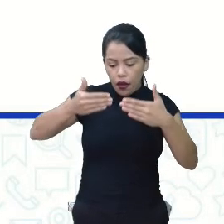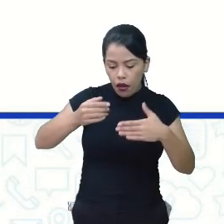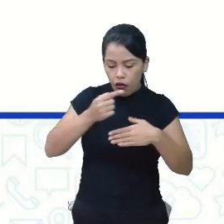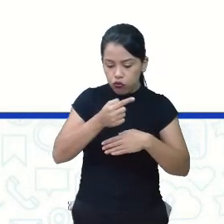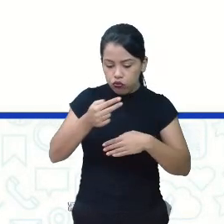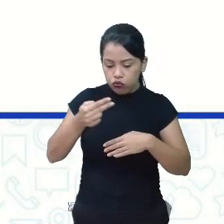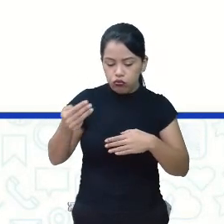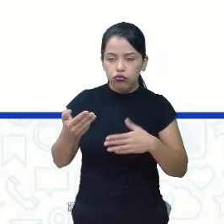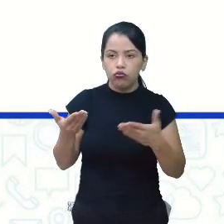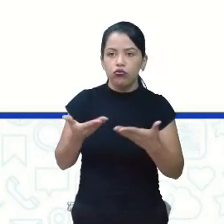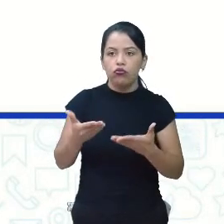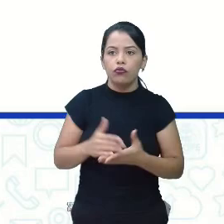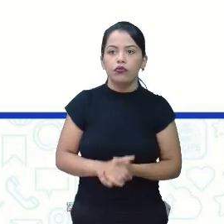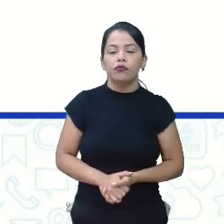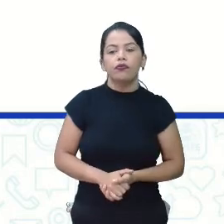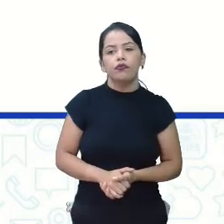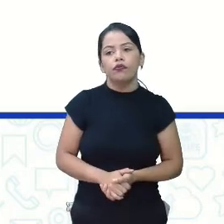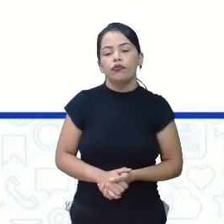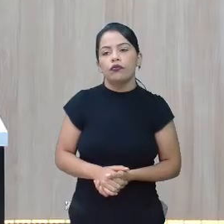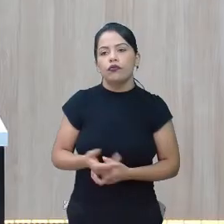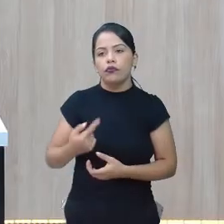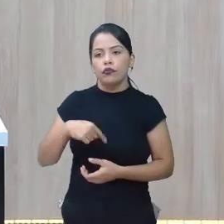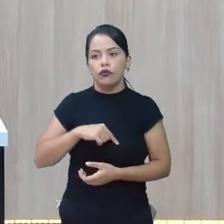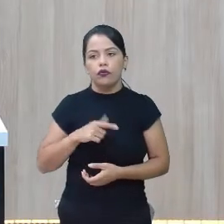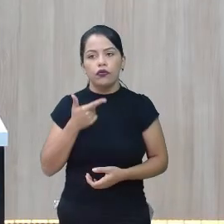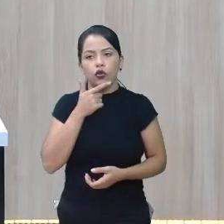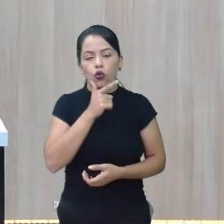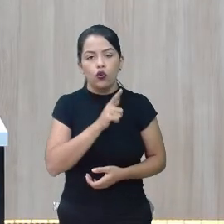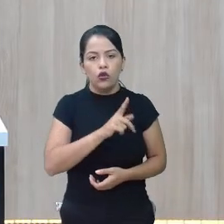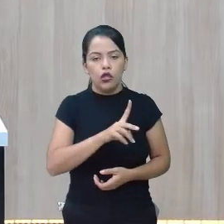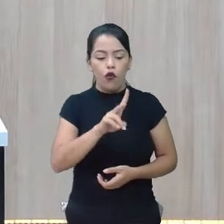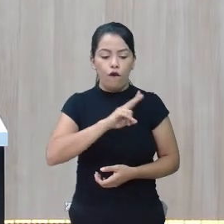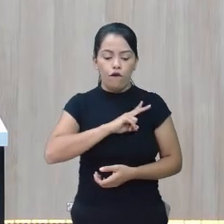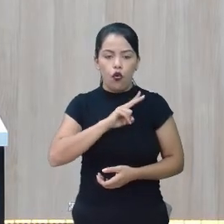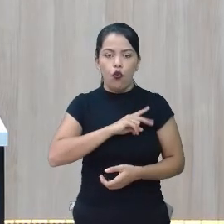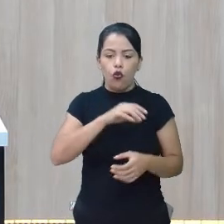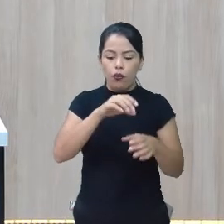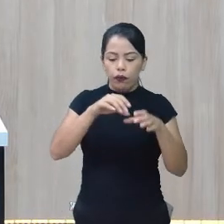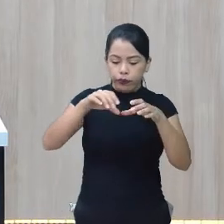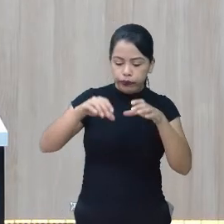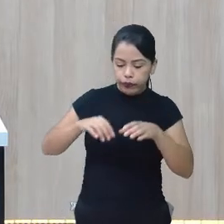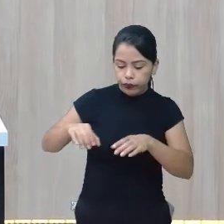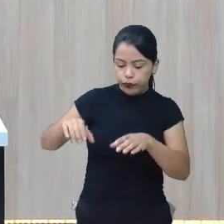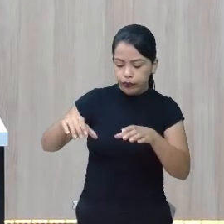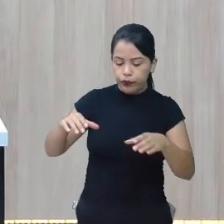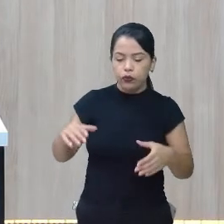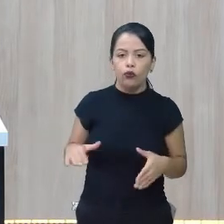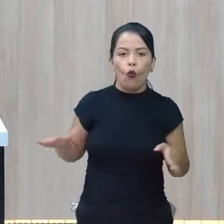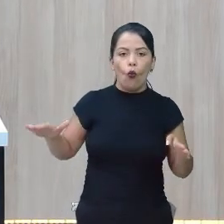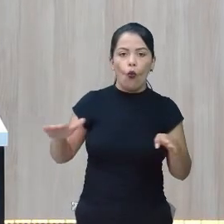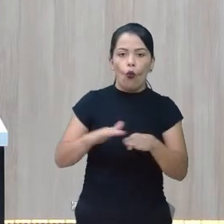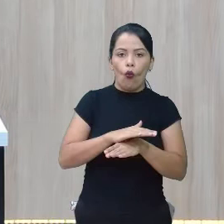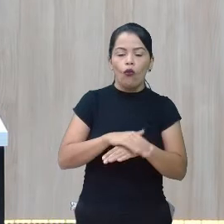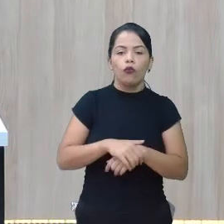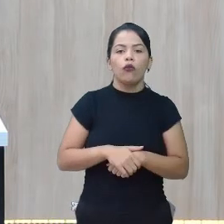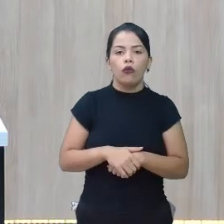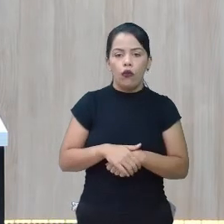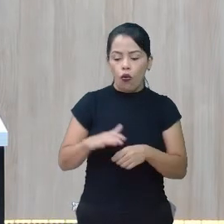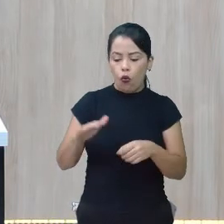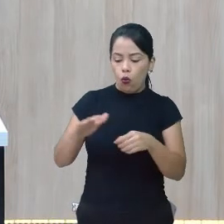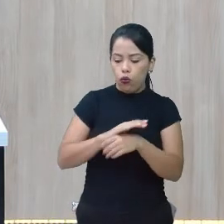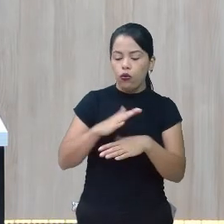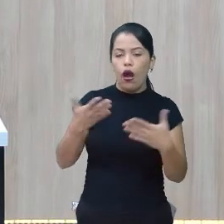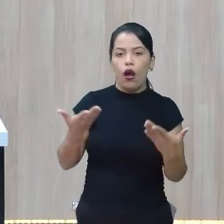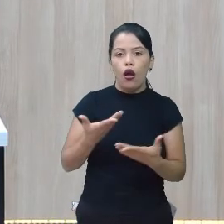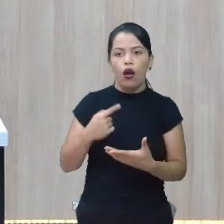outra. Pronto, a gente conseguiu completar aí com cubinhos o nosso bloco. E aí, gente, será que a gente consegue